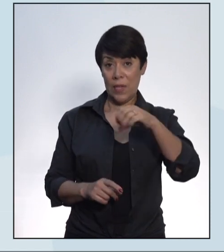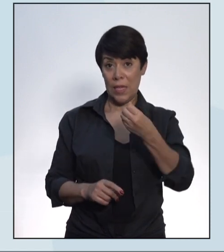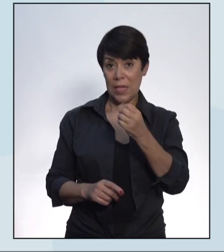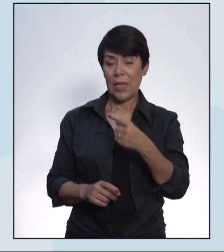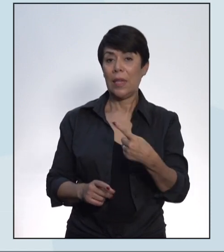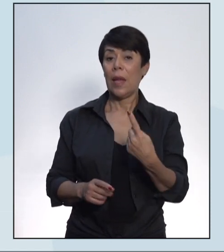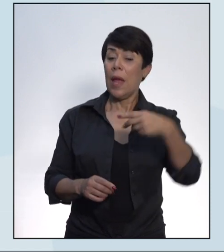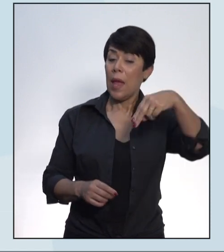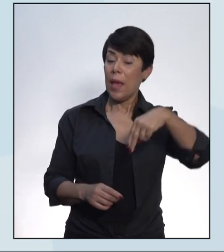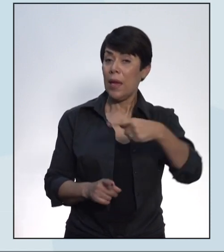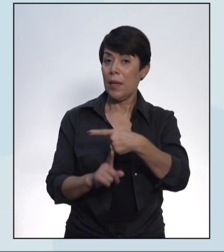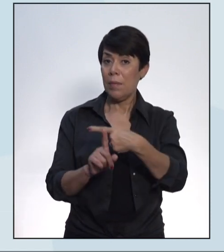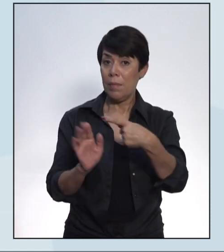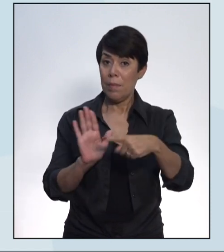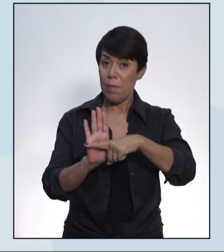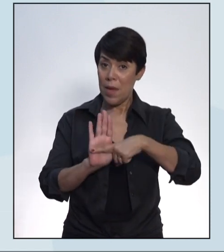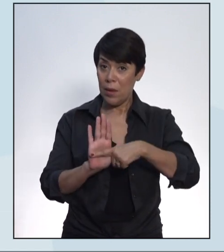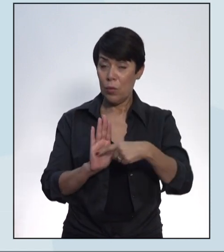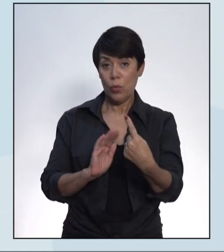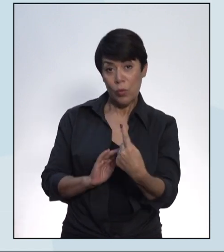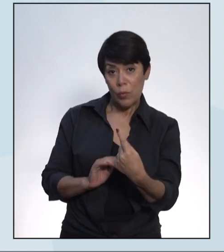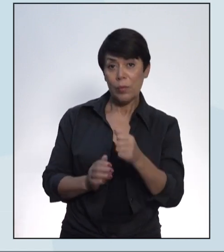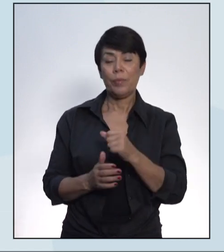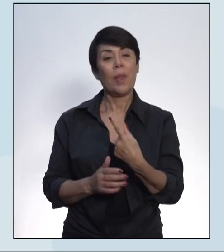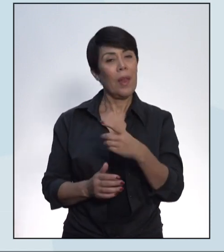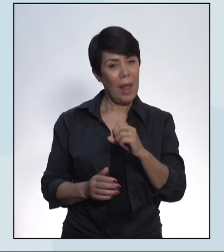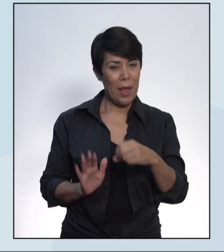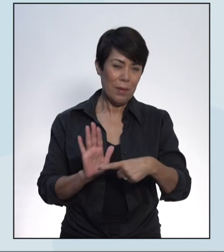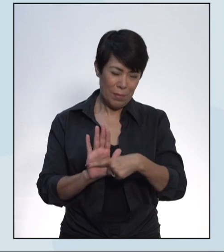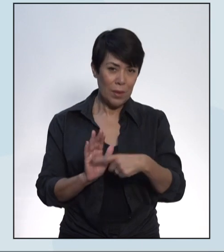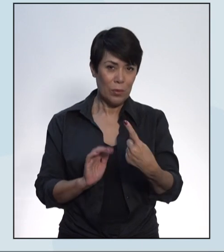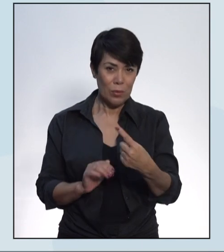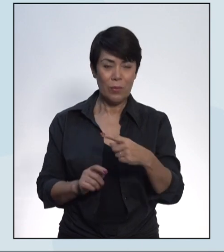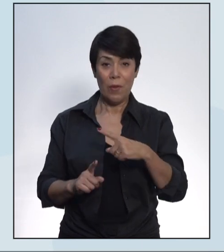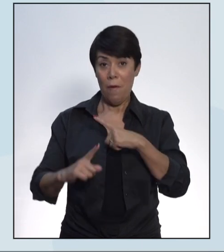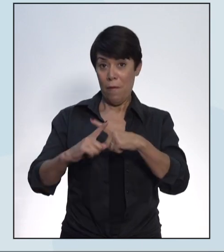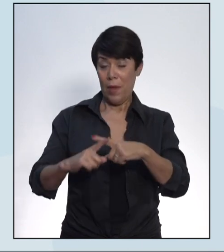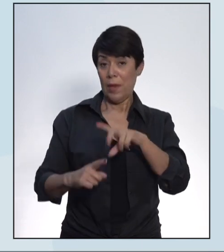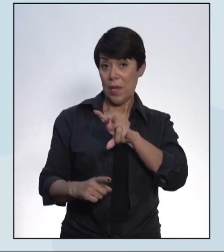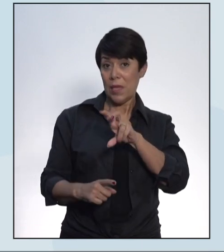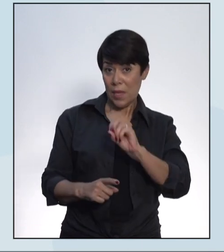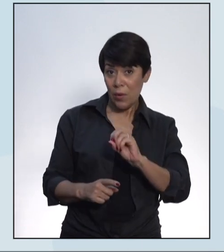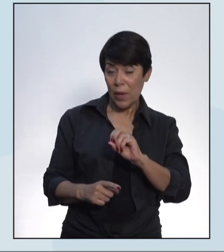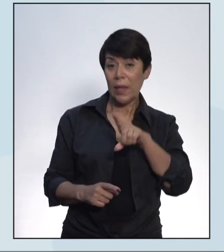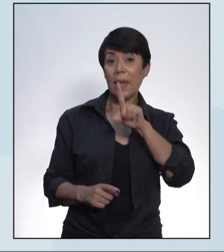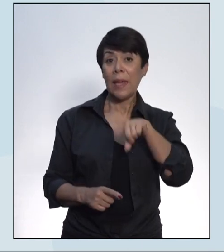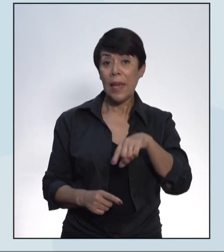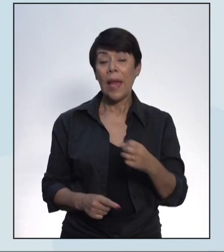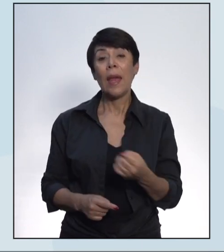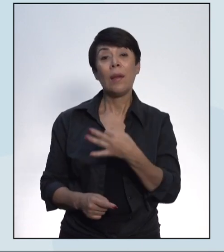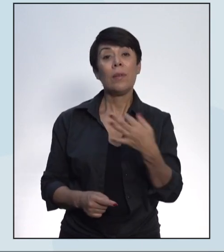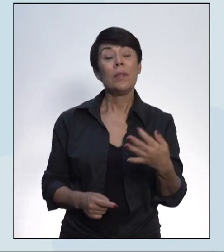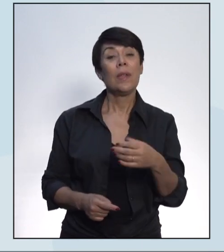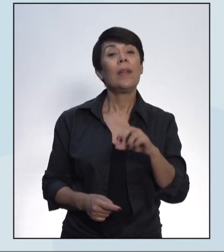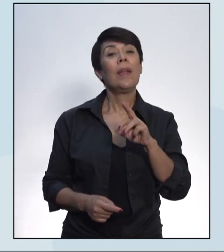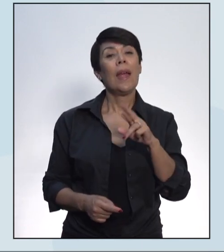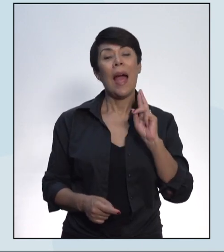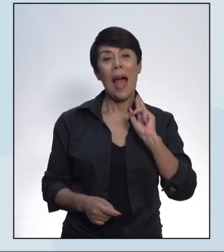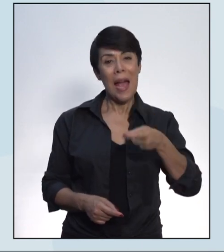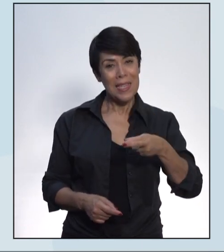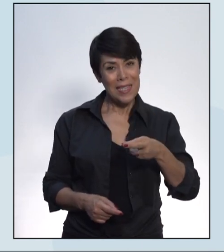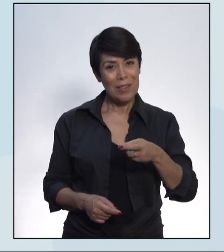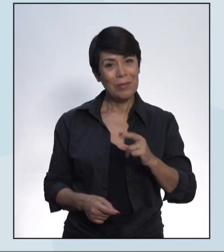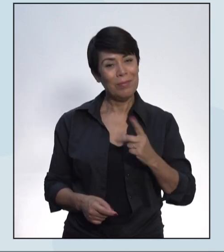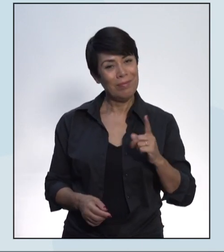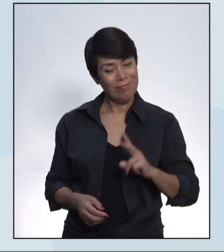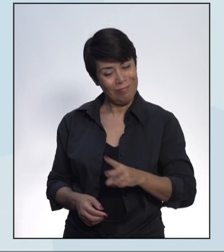lembra? Então, N menos 1, no caso, 10 menos 1, vezes 50, que é a quantidade aí, né, que é a razão para essa